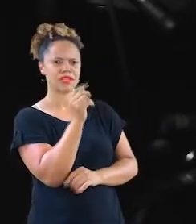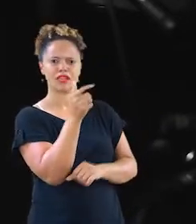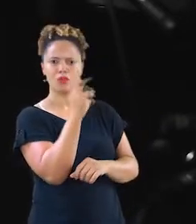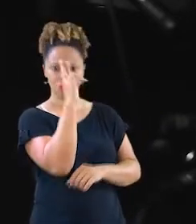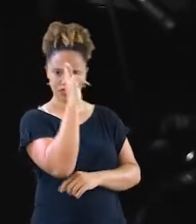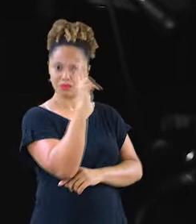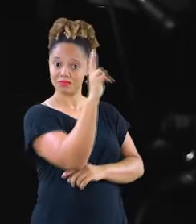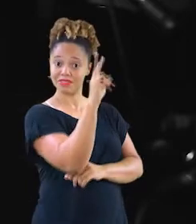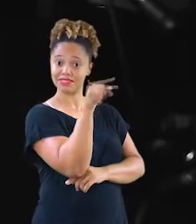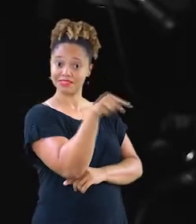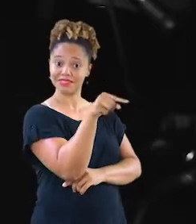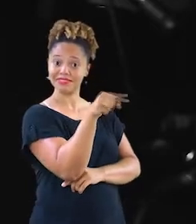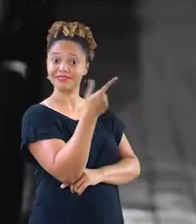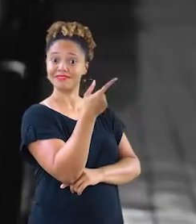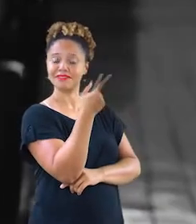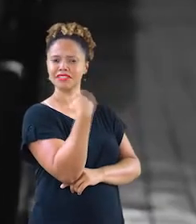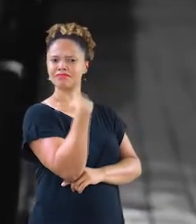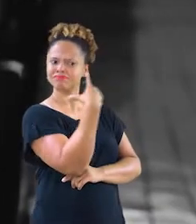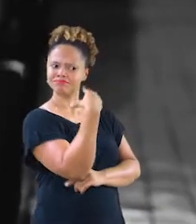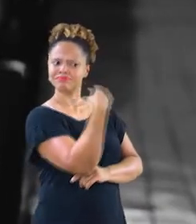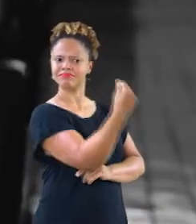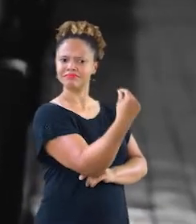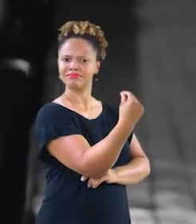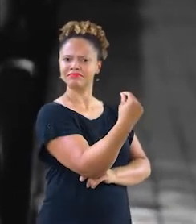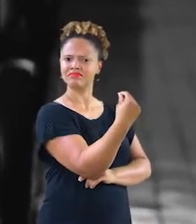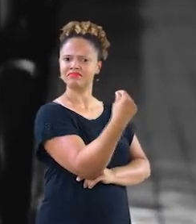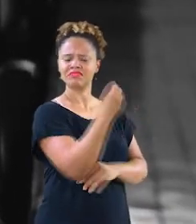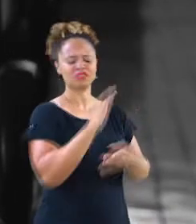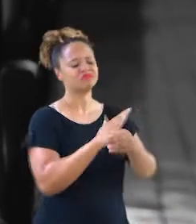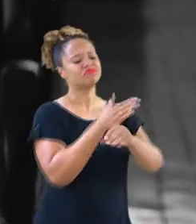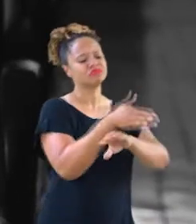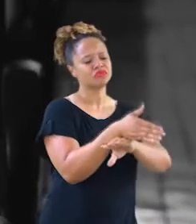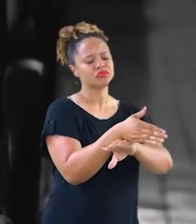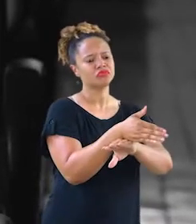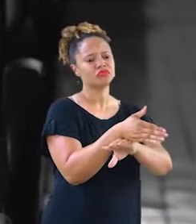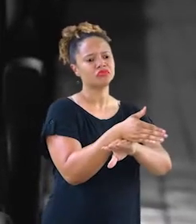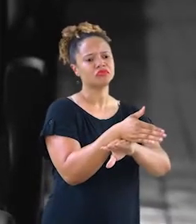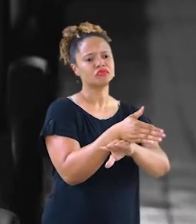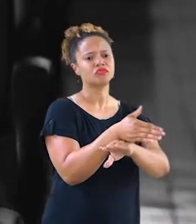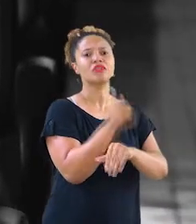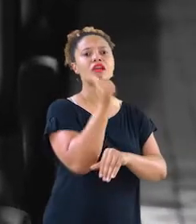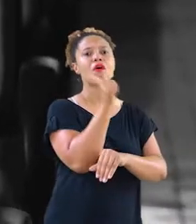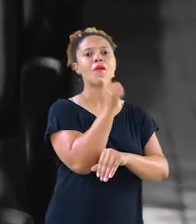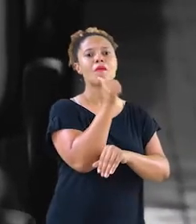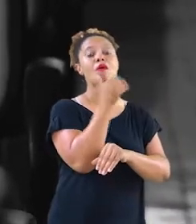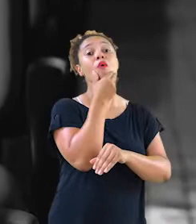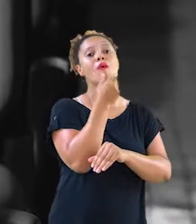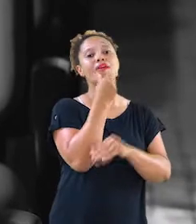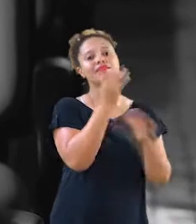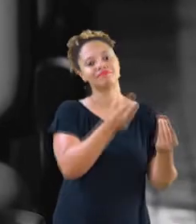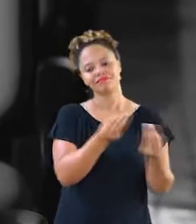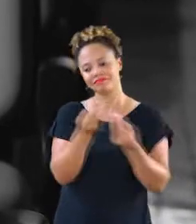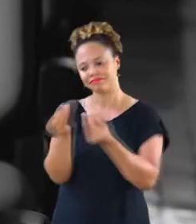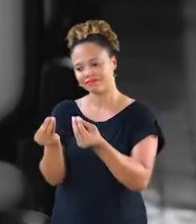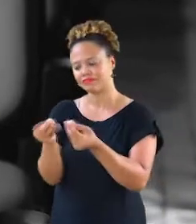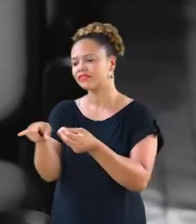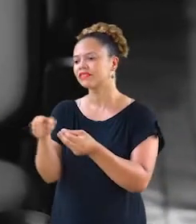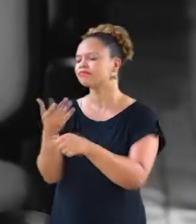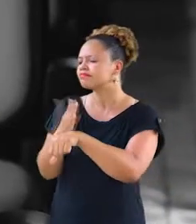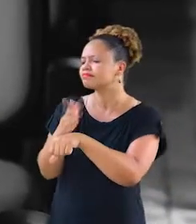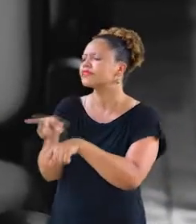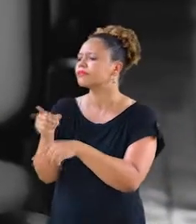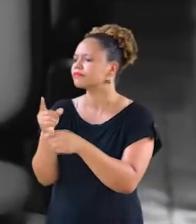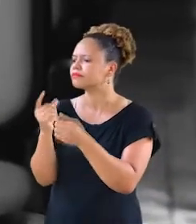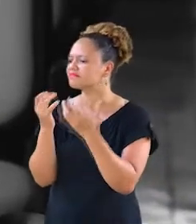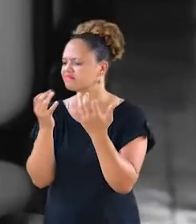histórias que acontecem sempre. Então eu entrei na sala, o cara falou assim, ó, aqui. Ele mesmo já montou o instrumento, falou, vai, toca. Aí eu